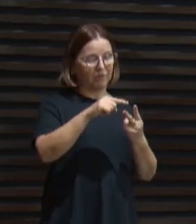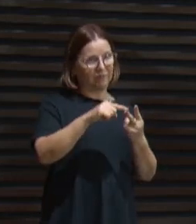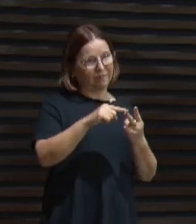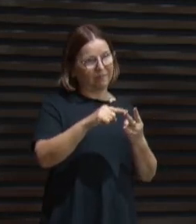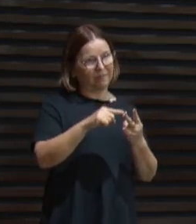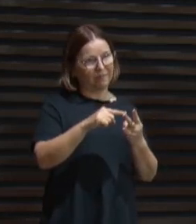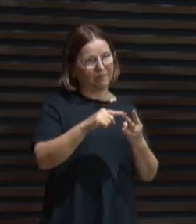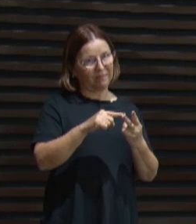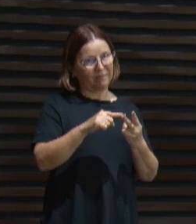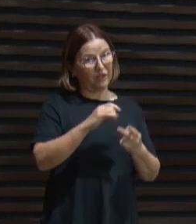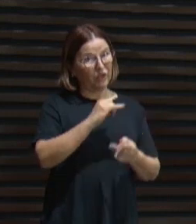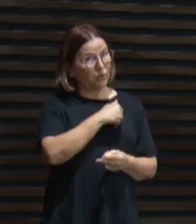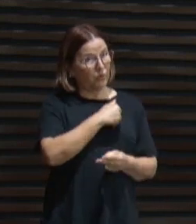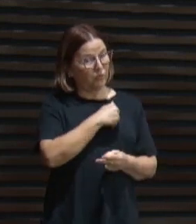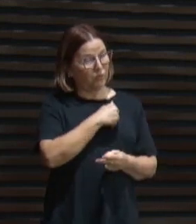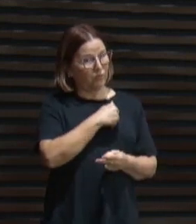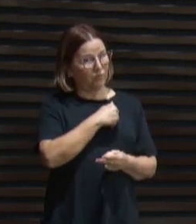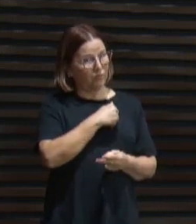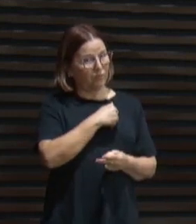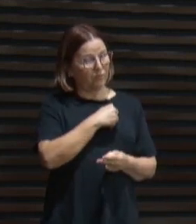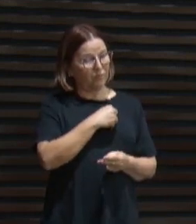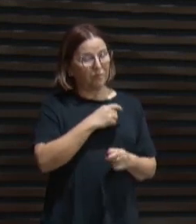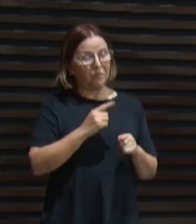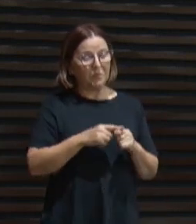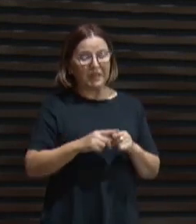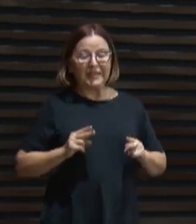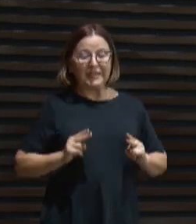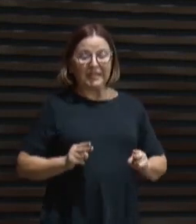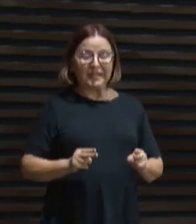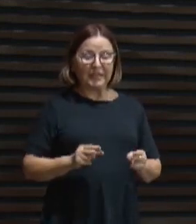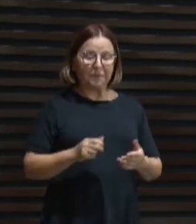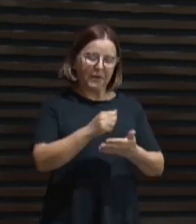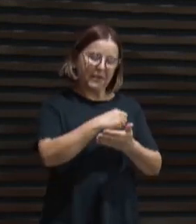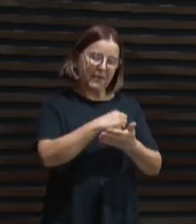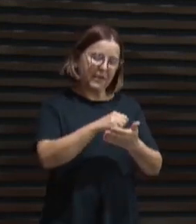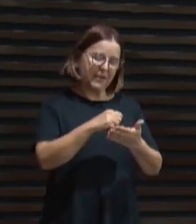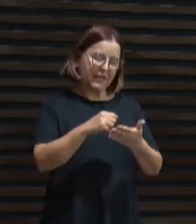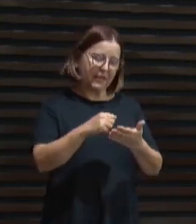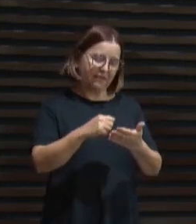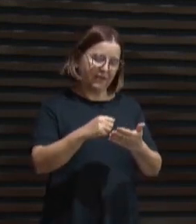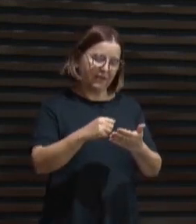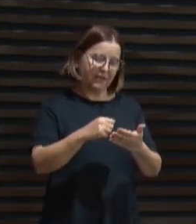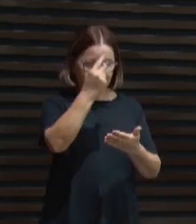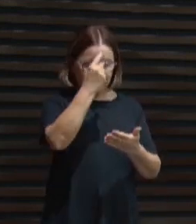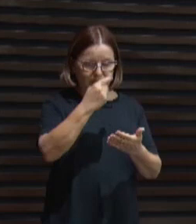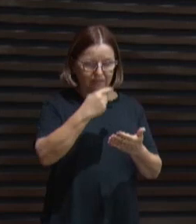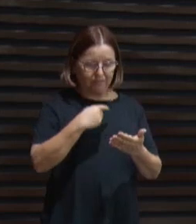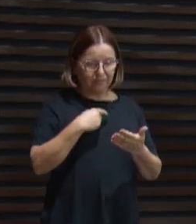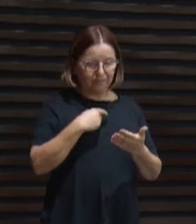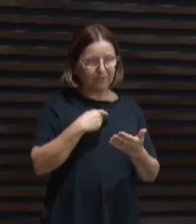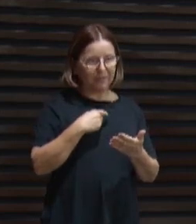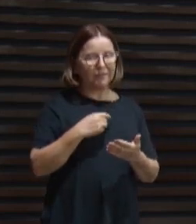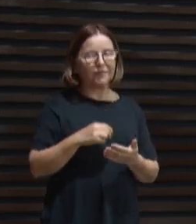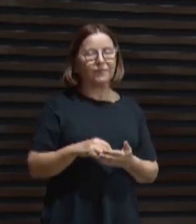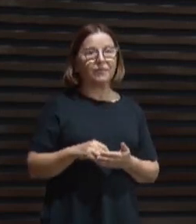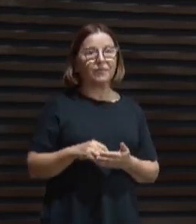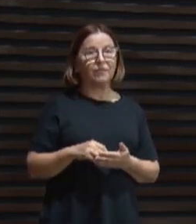Ser João, que ele sempre escrevia e se tornava anônimo, ou